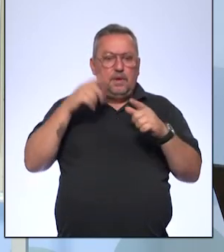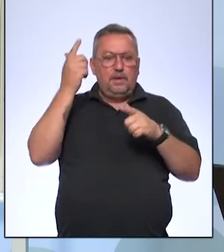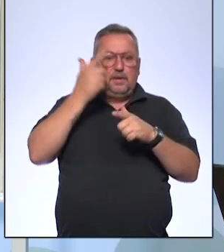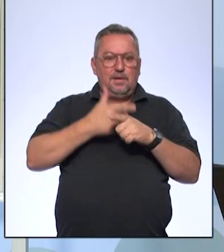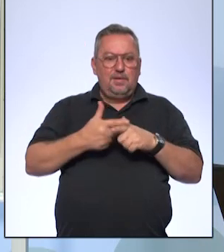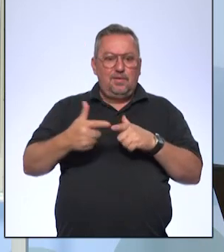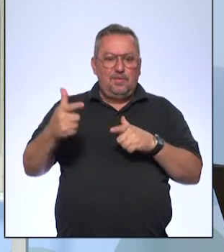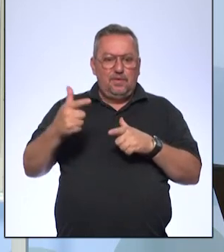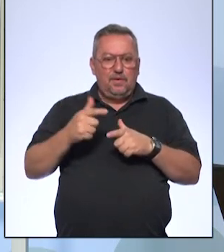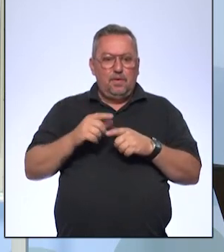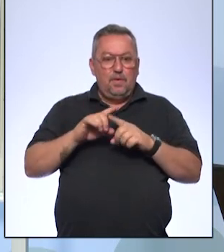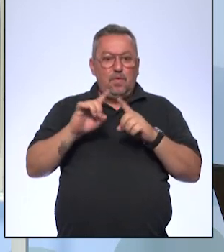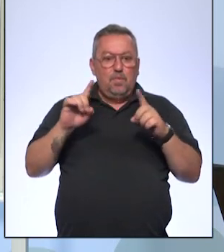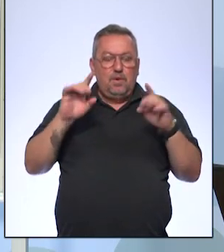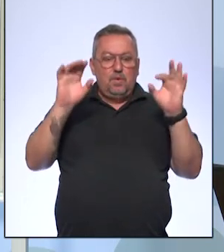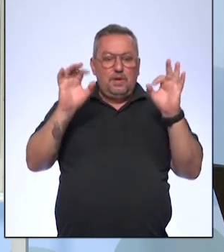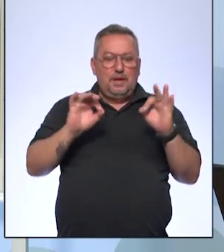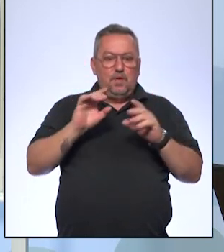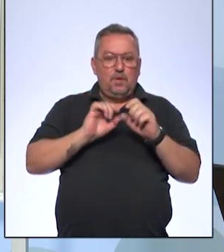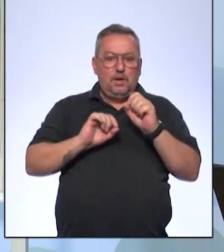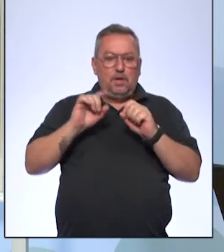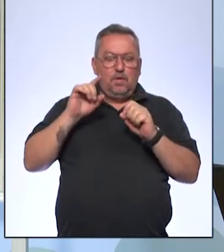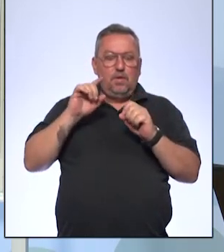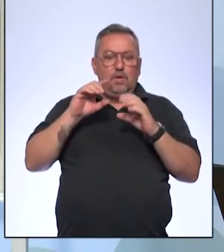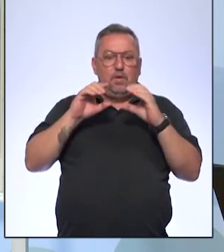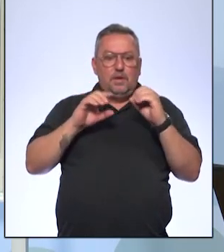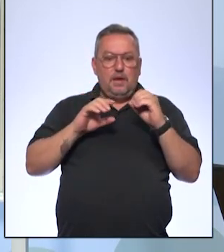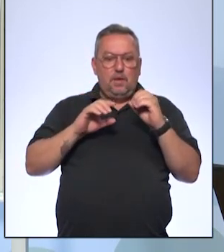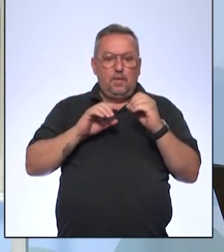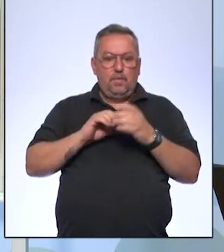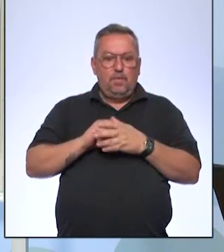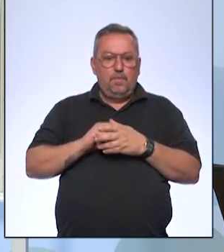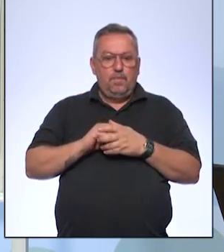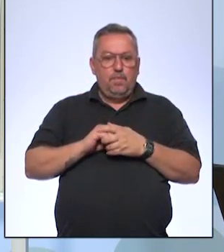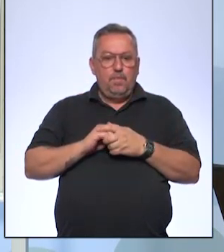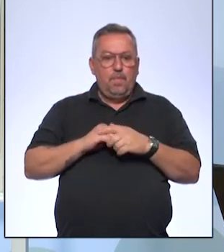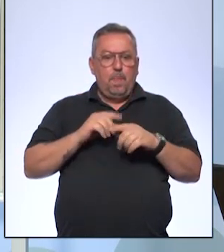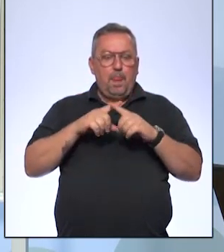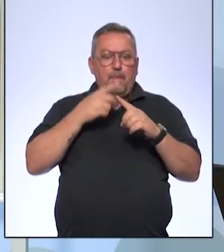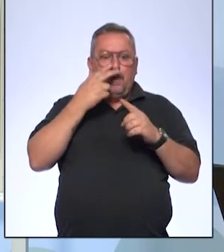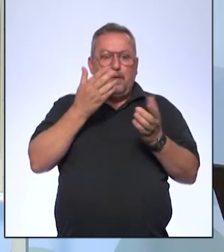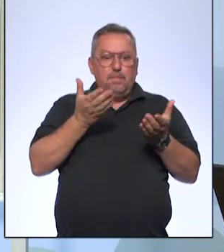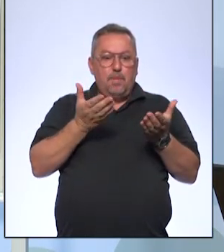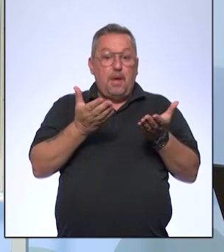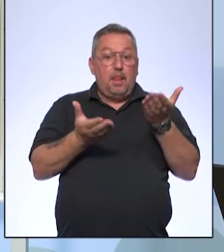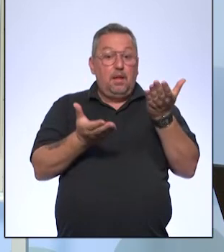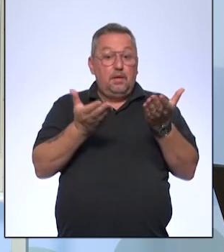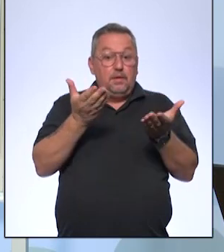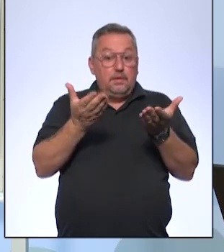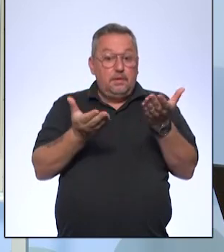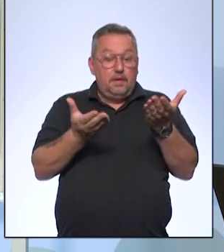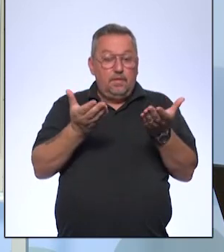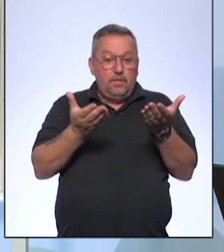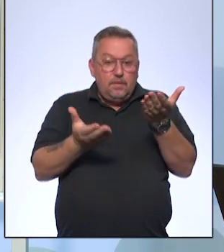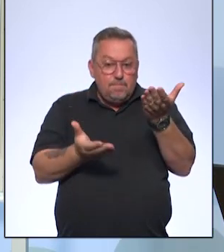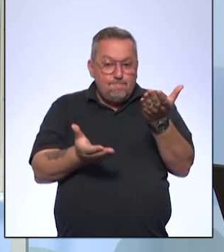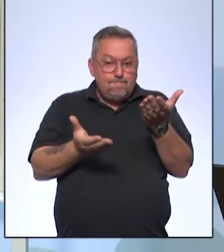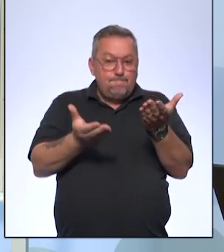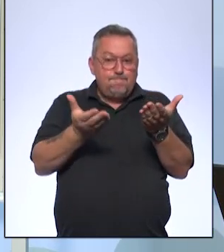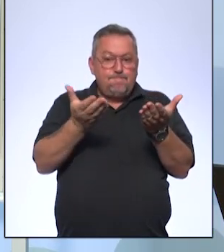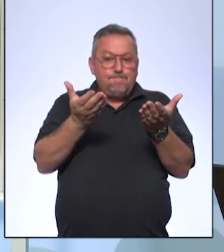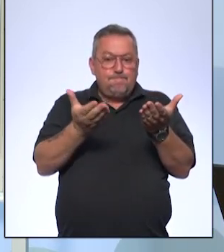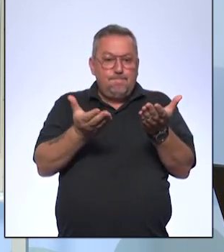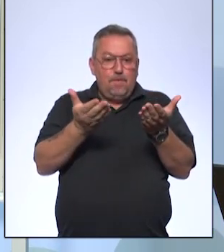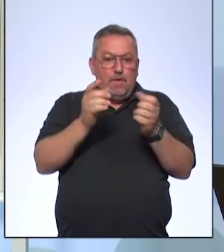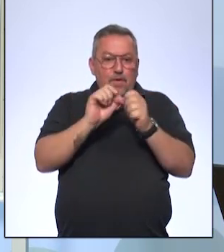né, a utilização. Mas o correto seria o quê? Pensa, a igualdade é como se fosse uma balança. Você está igualando os dois termos.